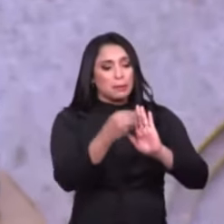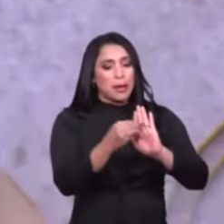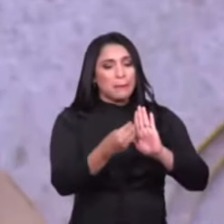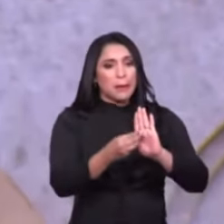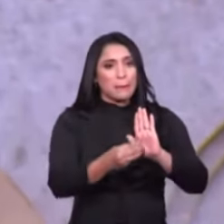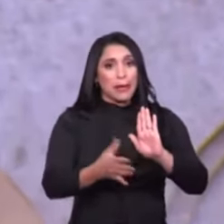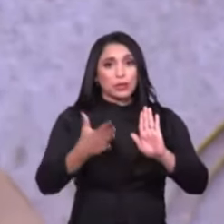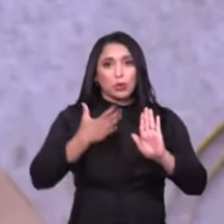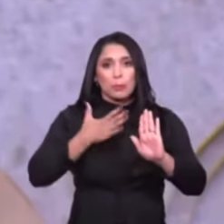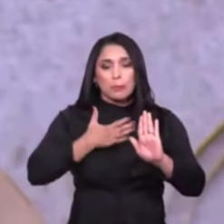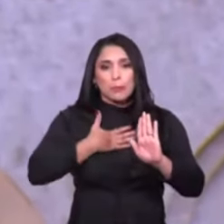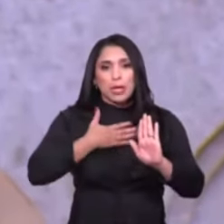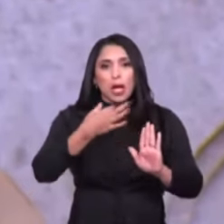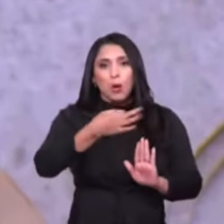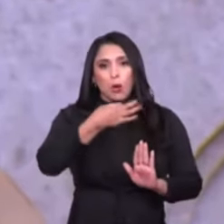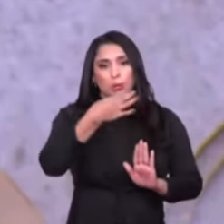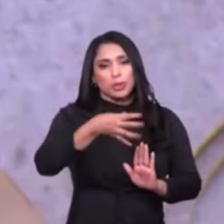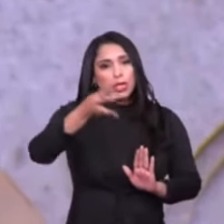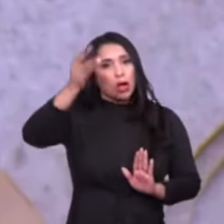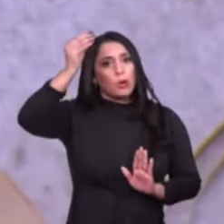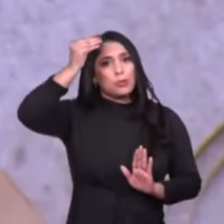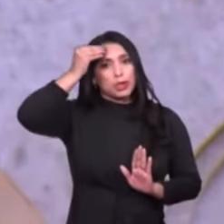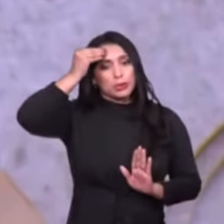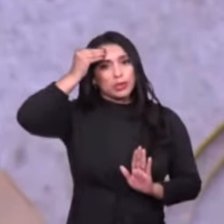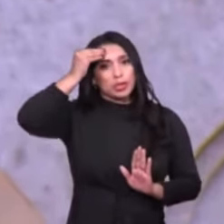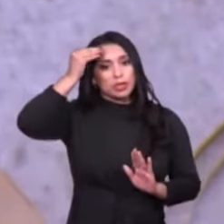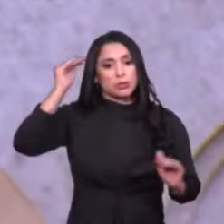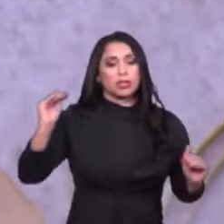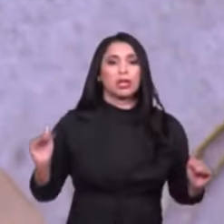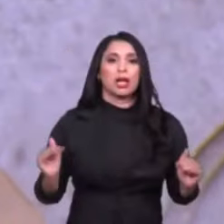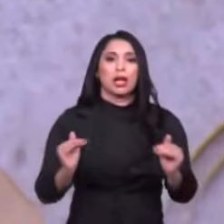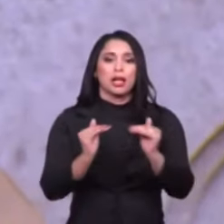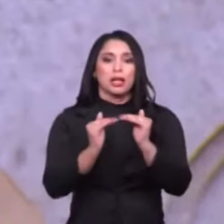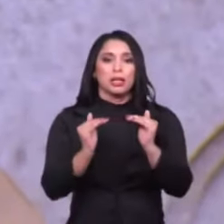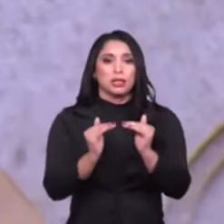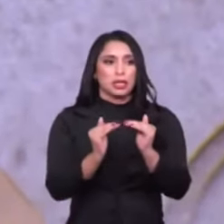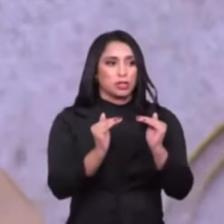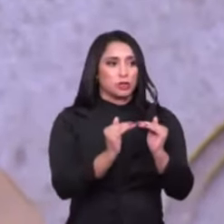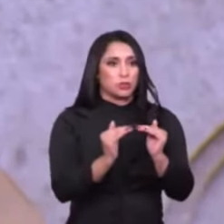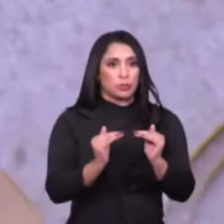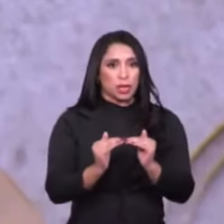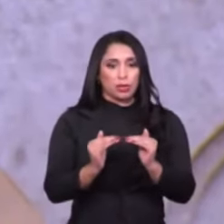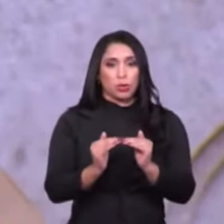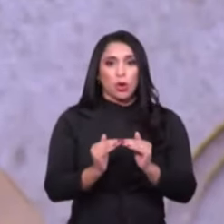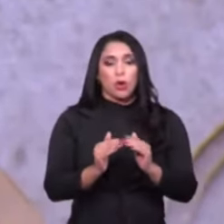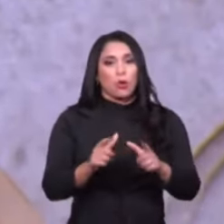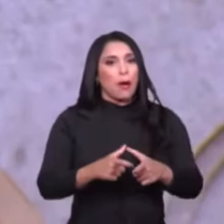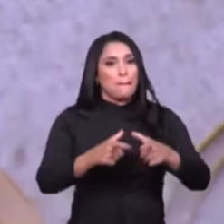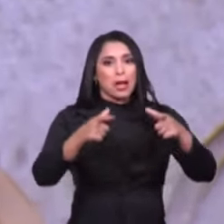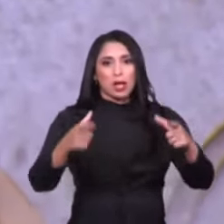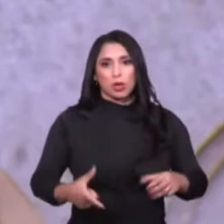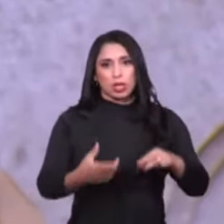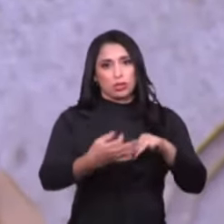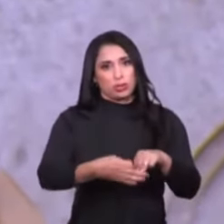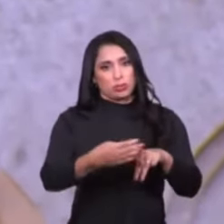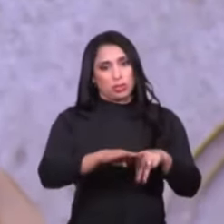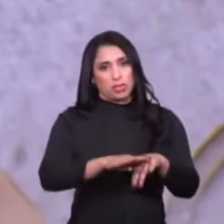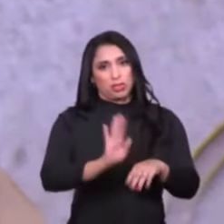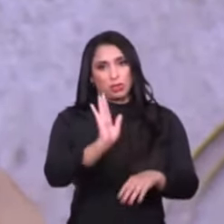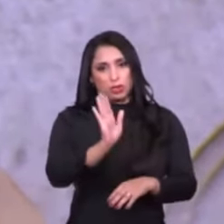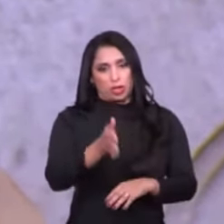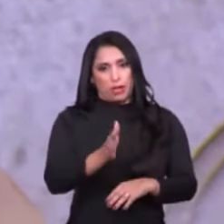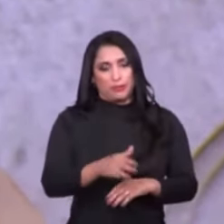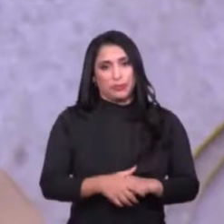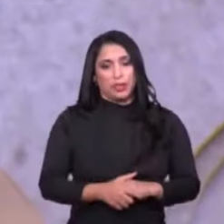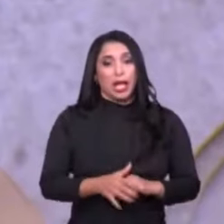minha compreensão, que está alinhada com a posição majoritária que vem se delineando. A primeira dessas